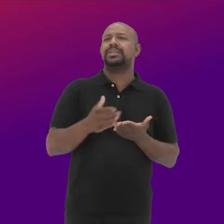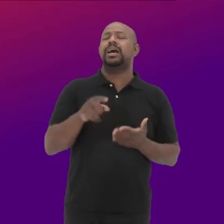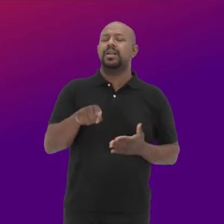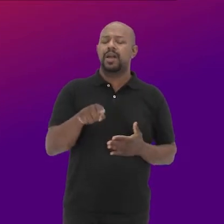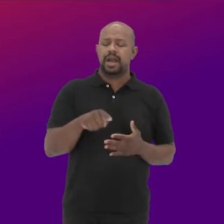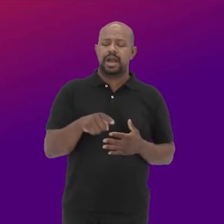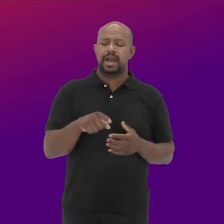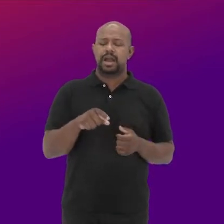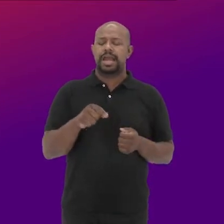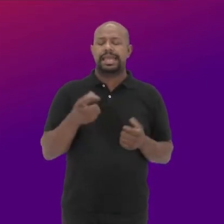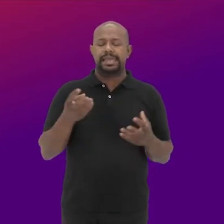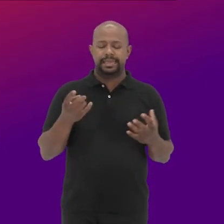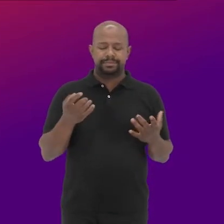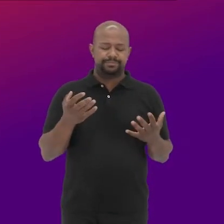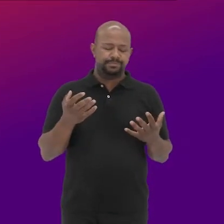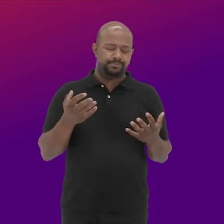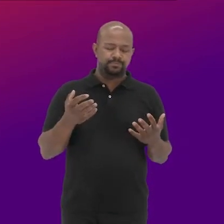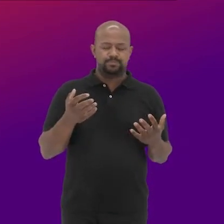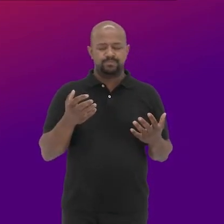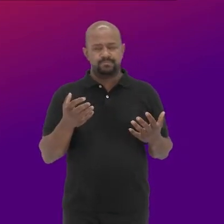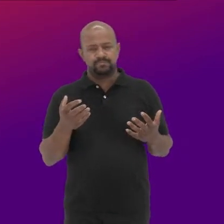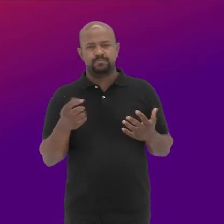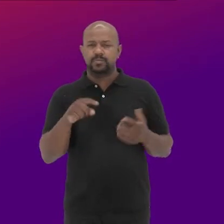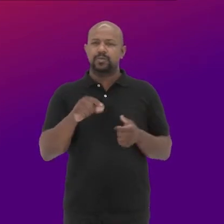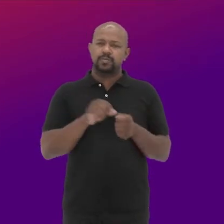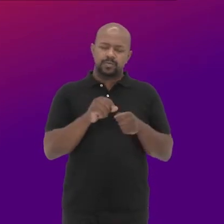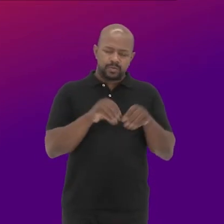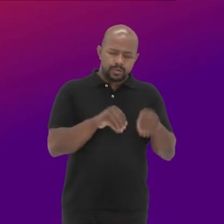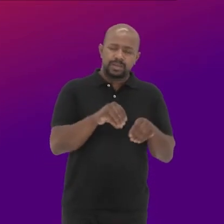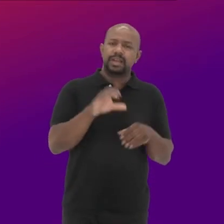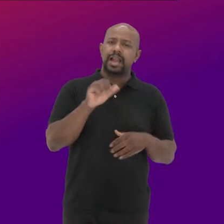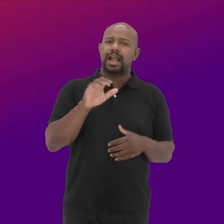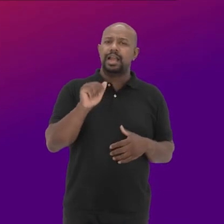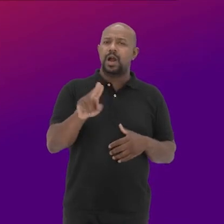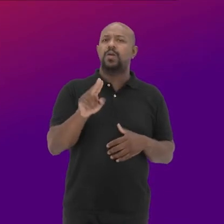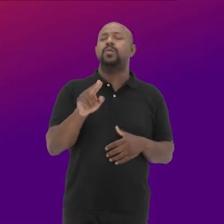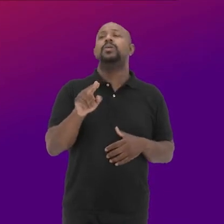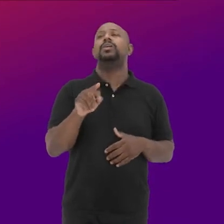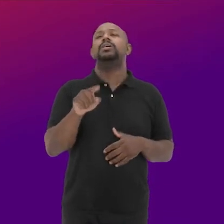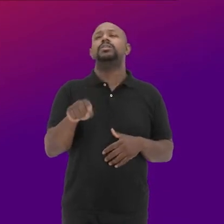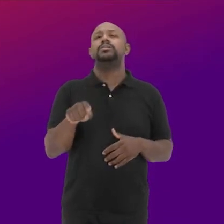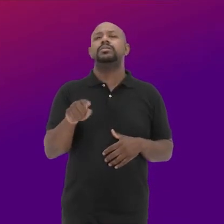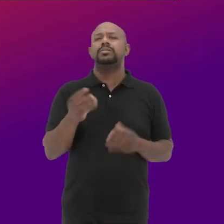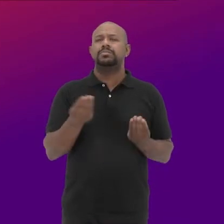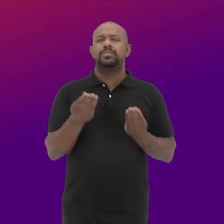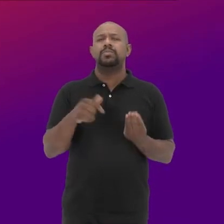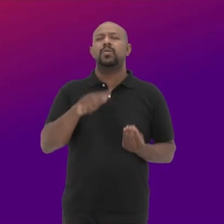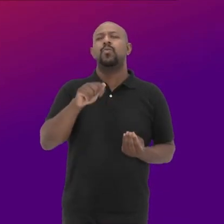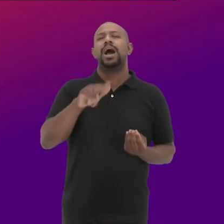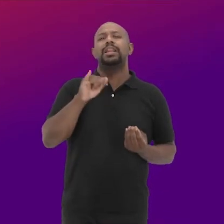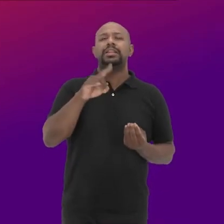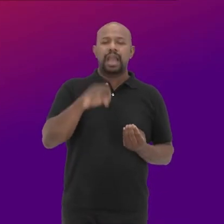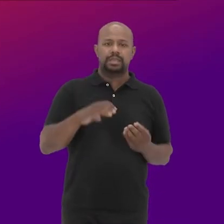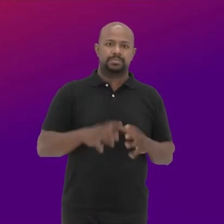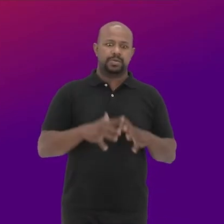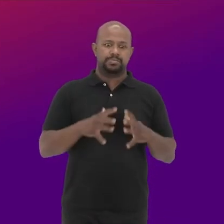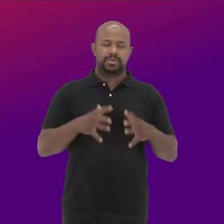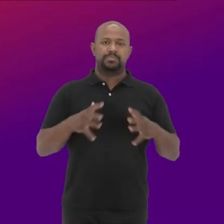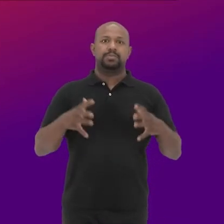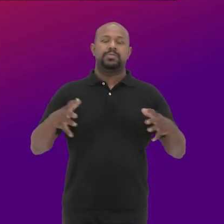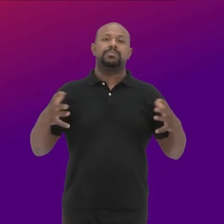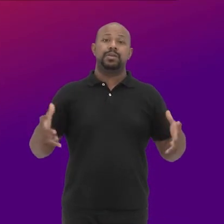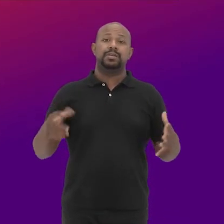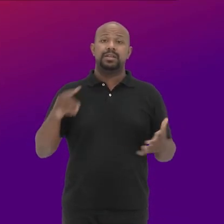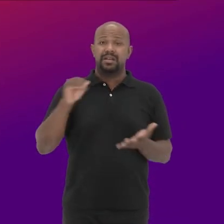a produzir um fruto, né? Produzir o cacau de maior qualidade em maior